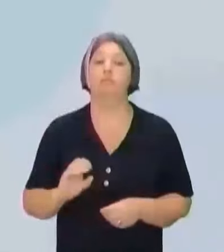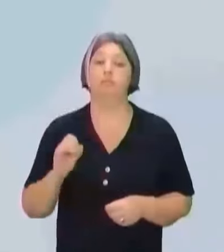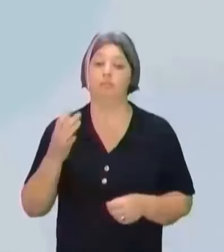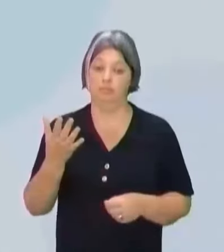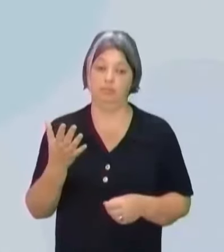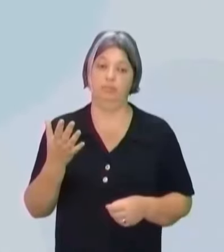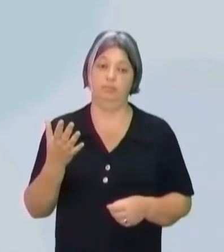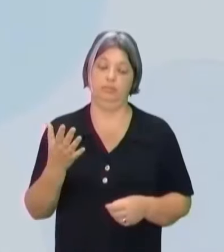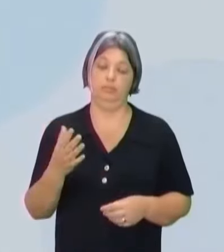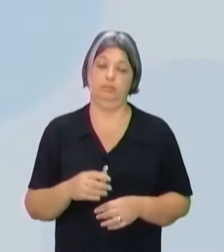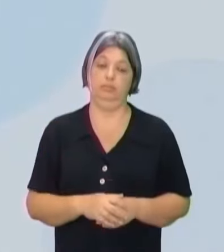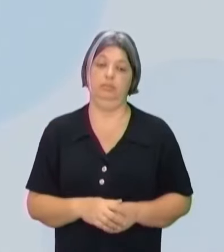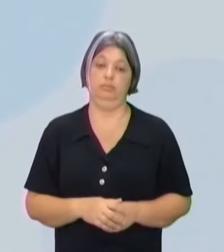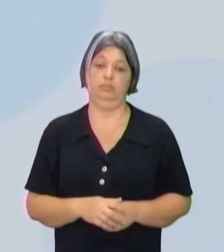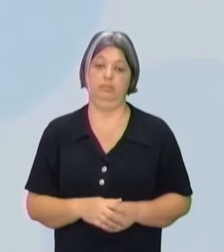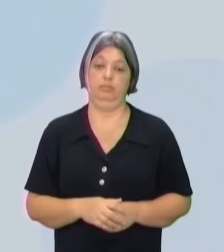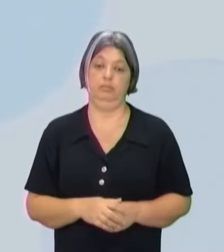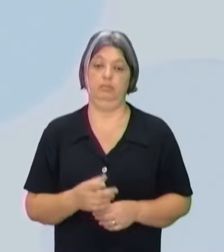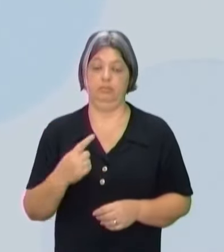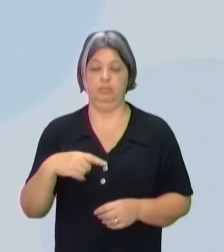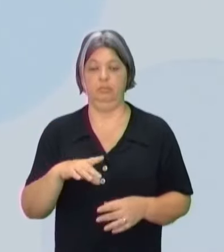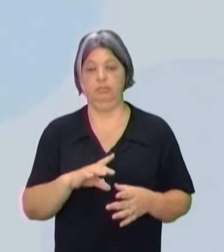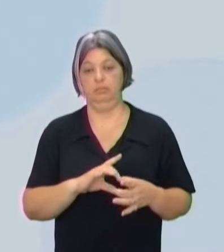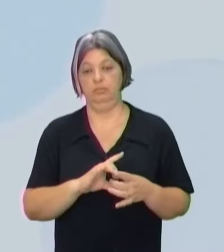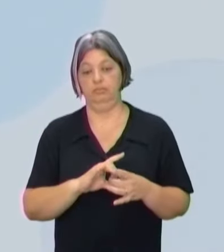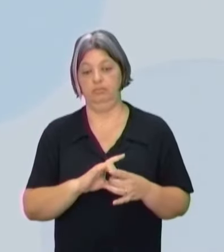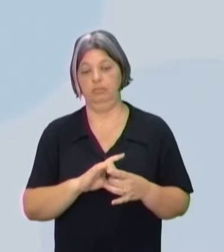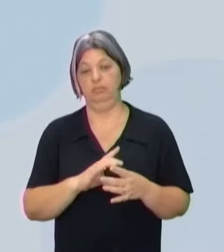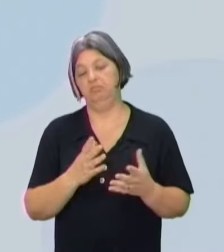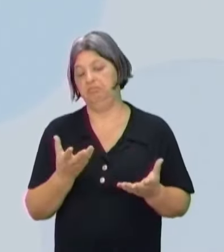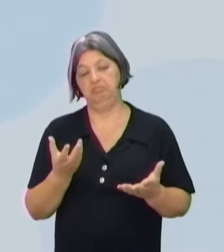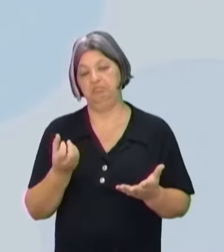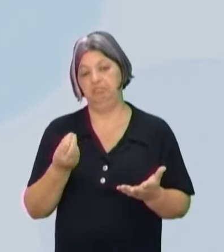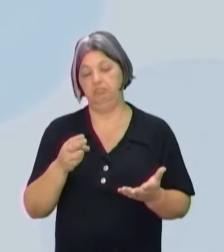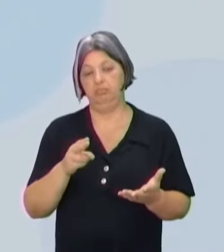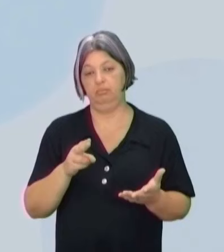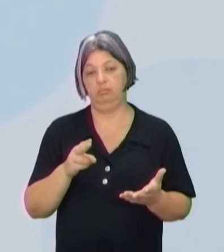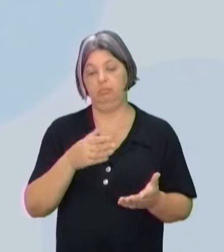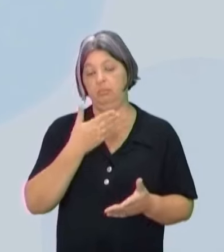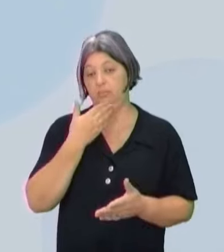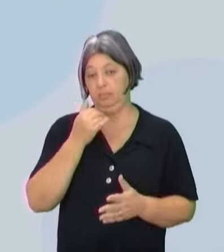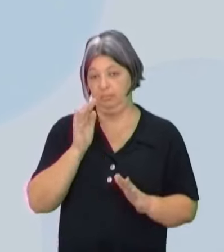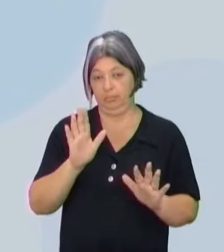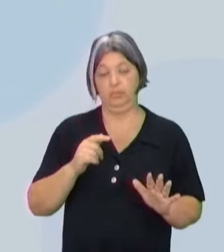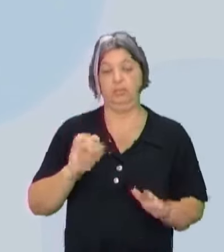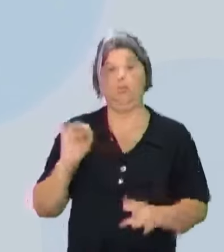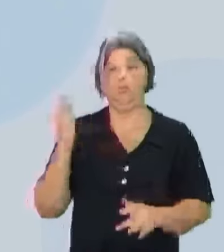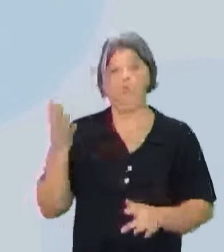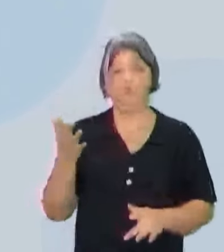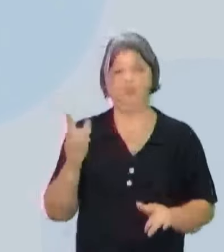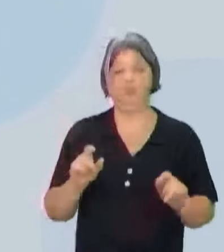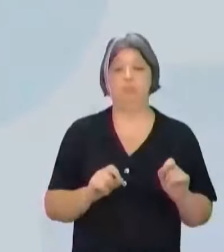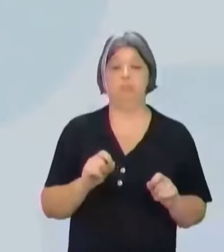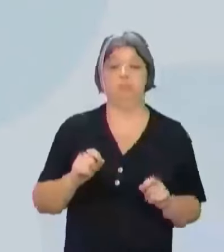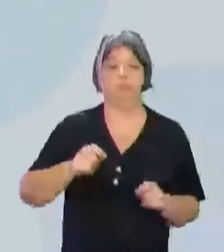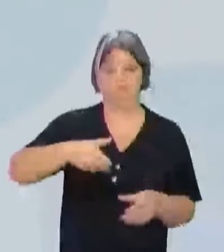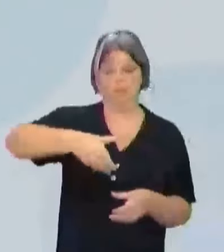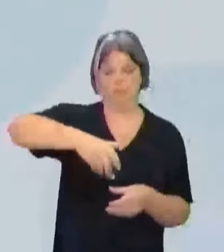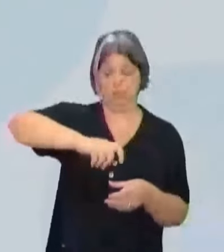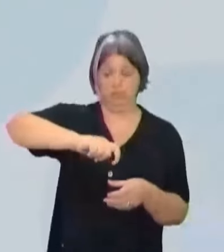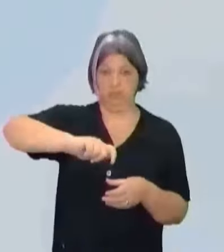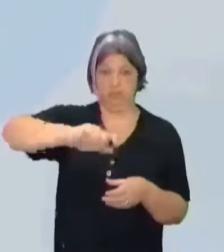de alguma vez você deixar ali o seu refrigerante, ou melhor, já aconteceu de alguma vez você tomar